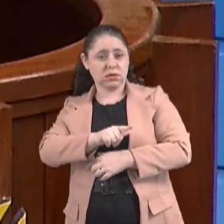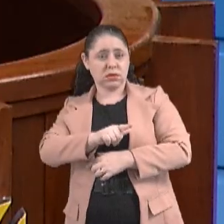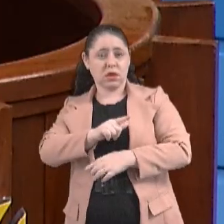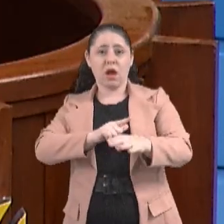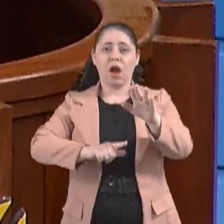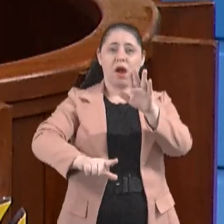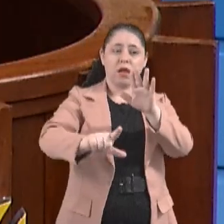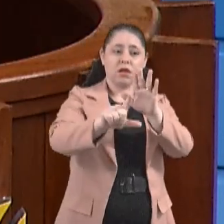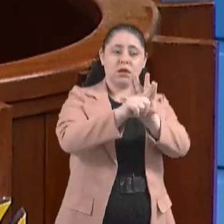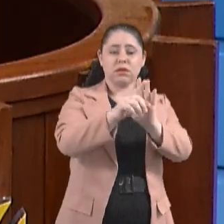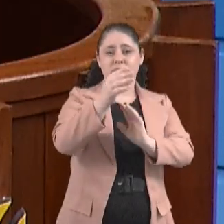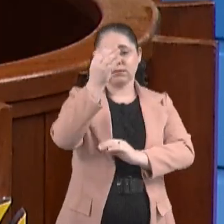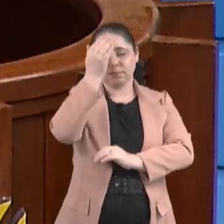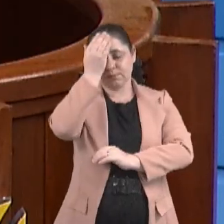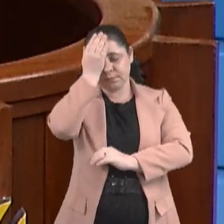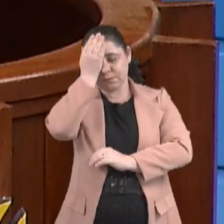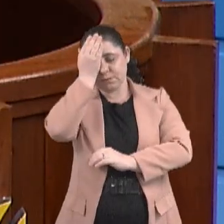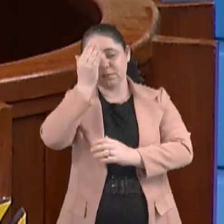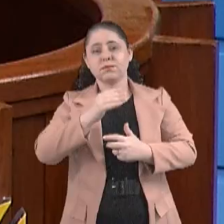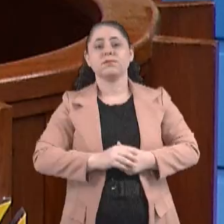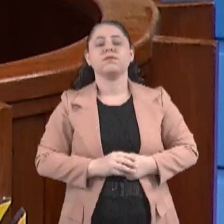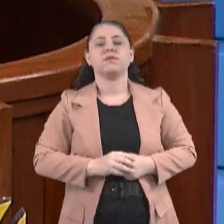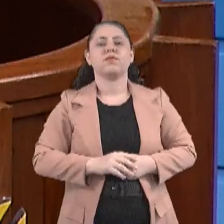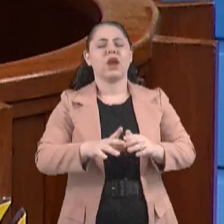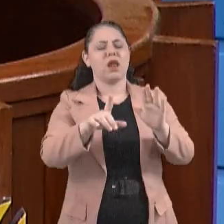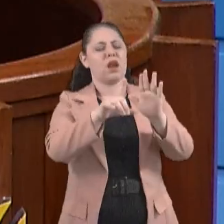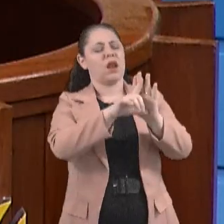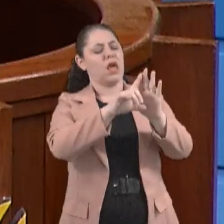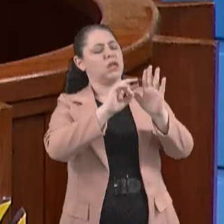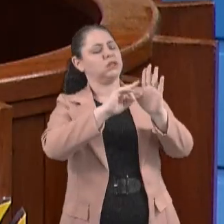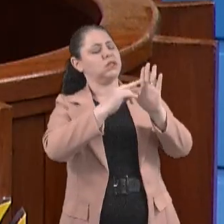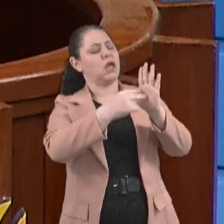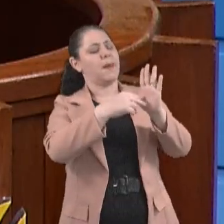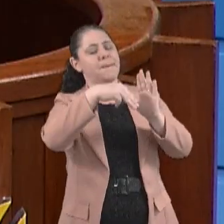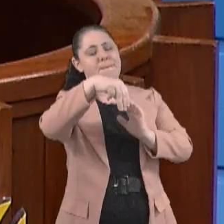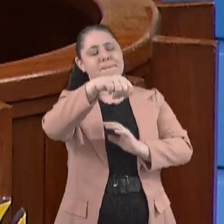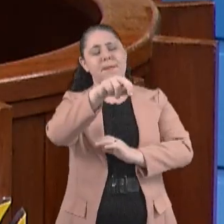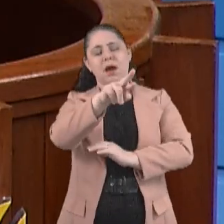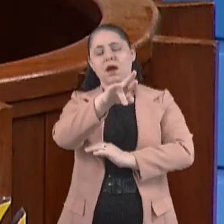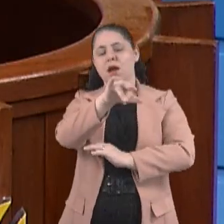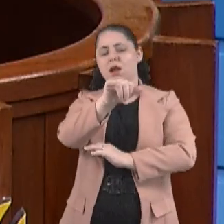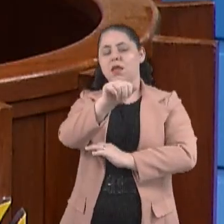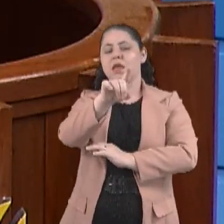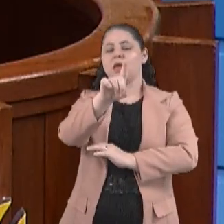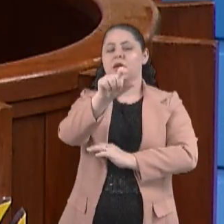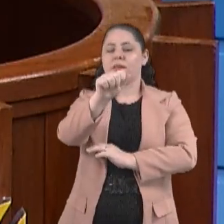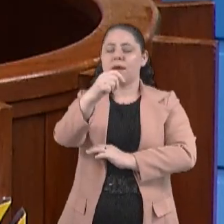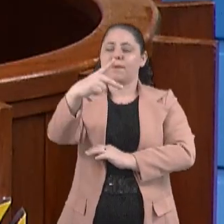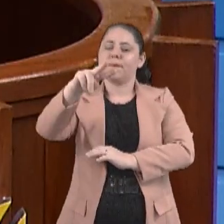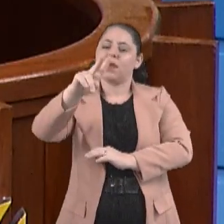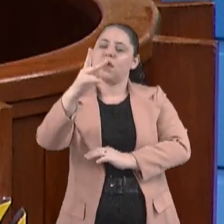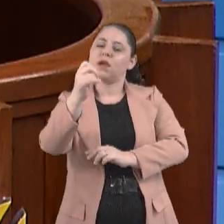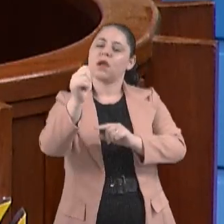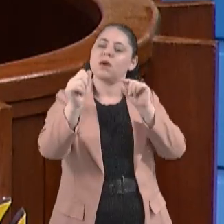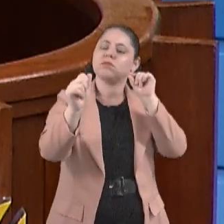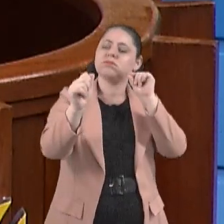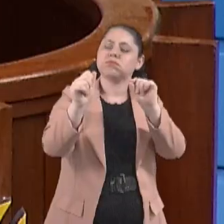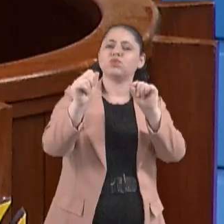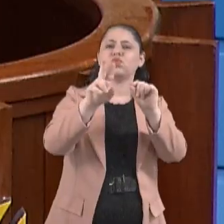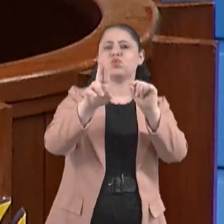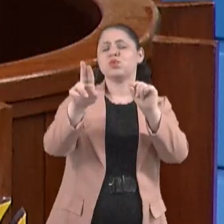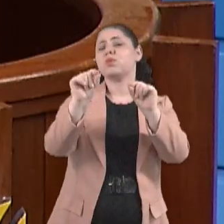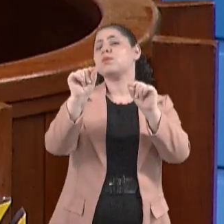Lei Maria da Penha. E a Lei Maria da Penha, ela carrega esse nome, Maria da Penha, justamente porque nós